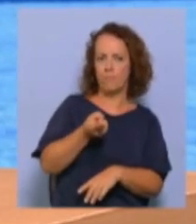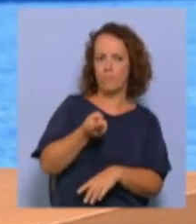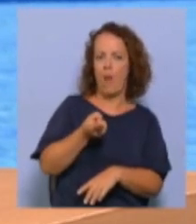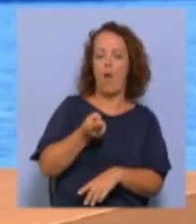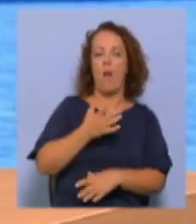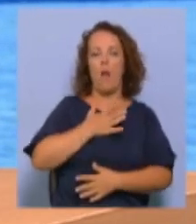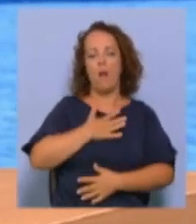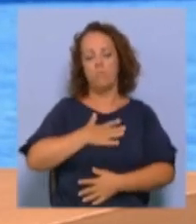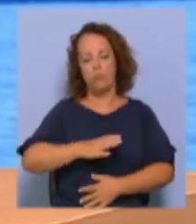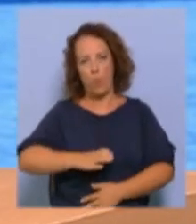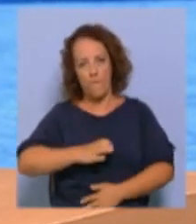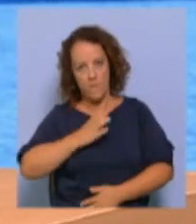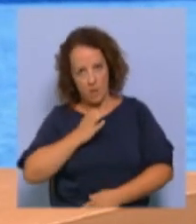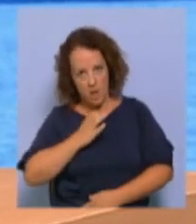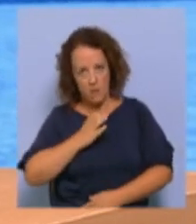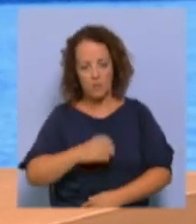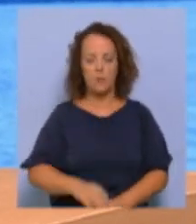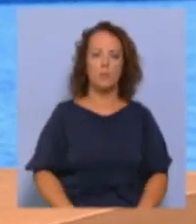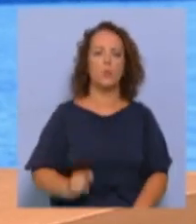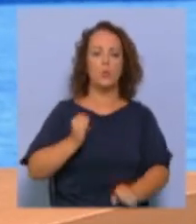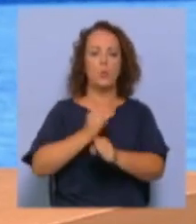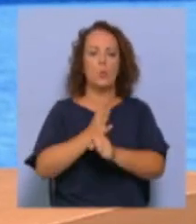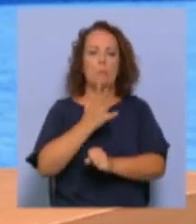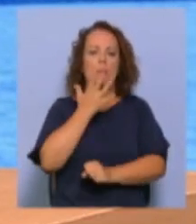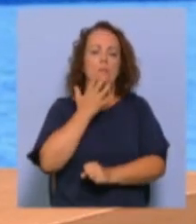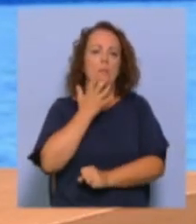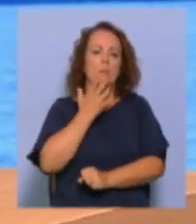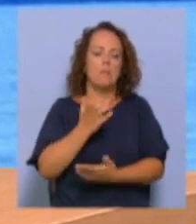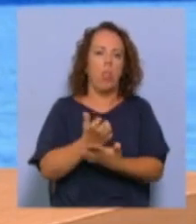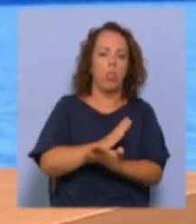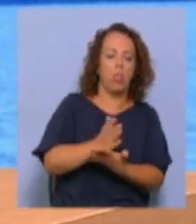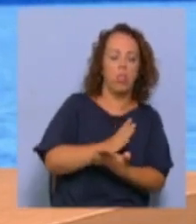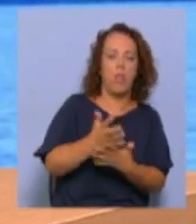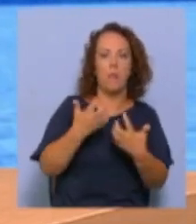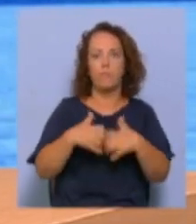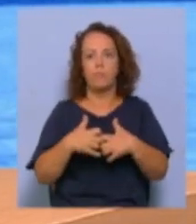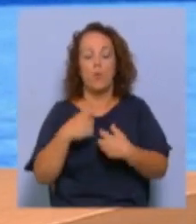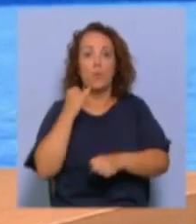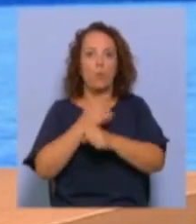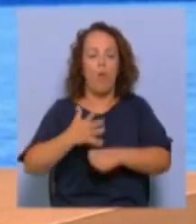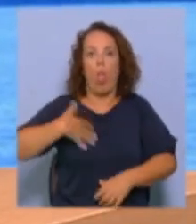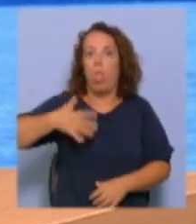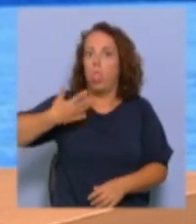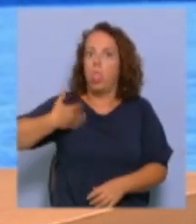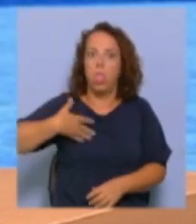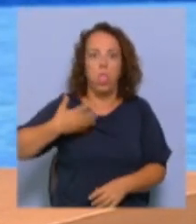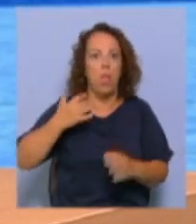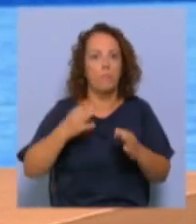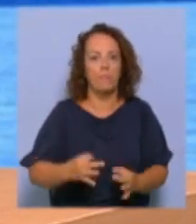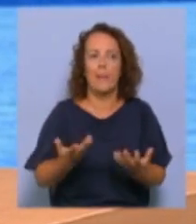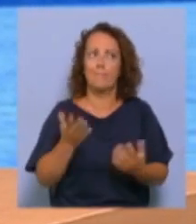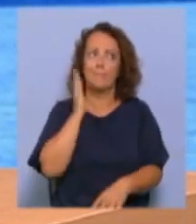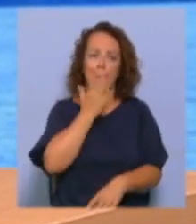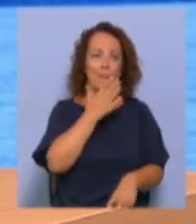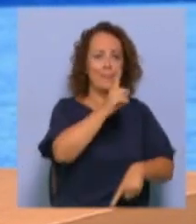fácil confiança, outras com grande incerteza, dúvida, alguns com pavor, com pânico. Portanto, há para todos os tamanhos